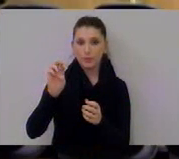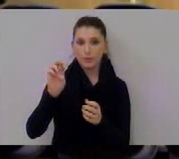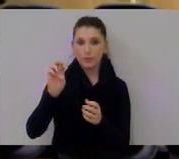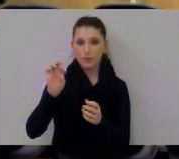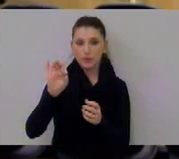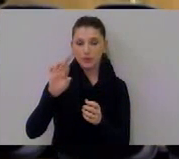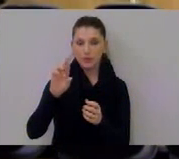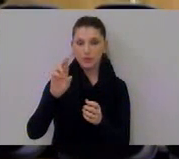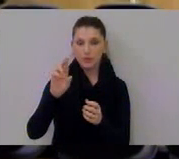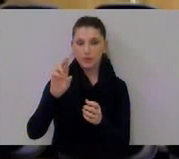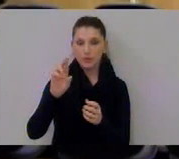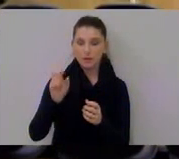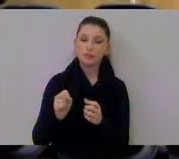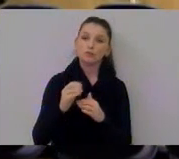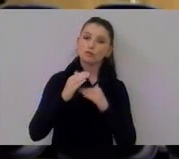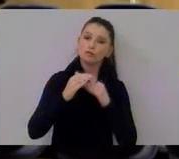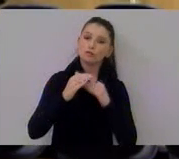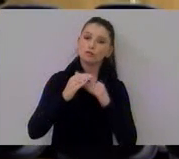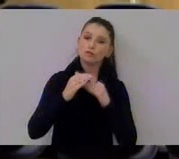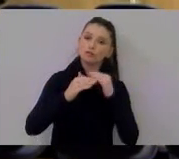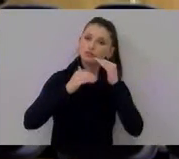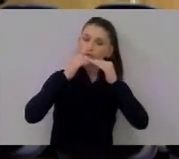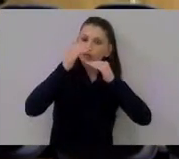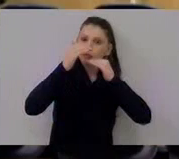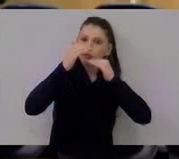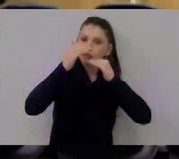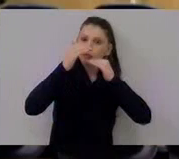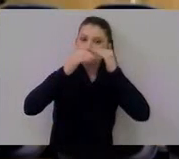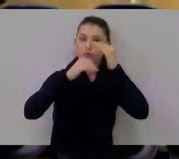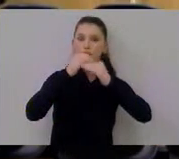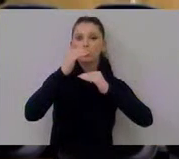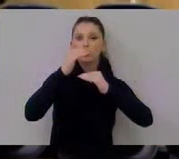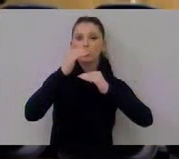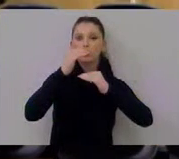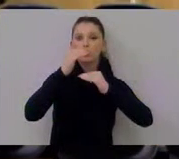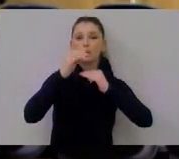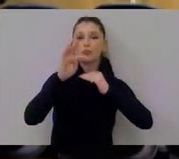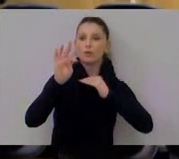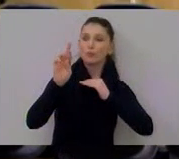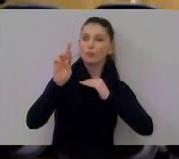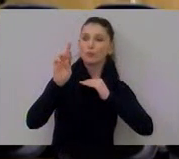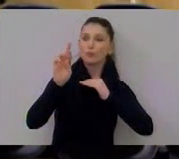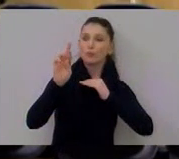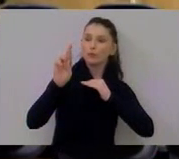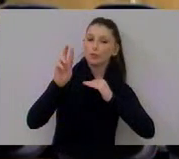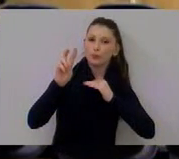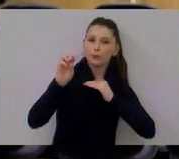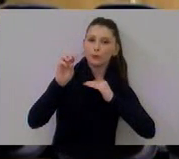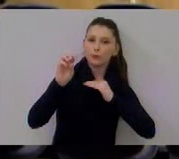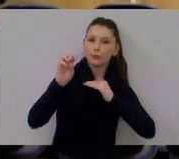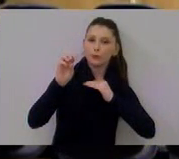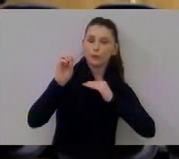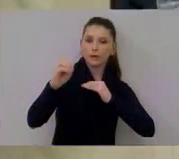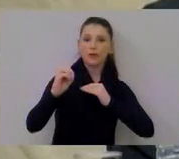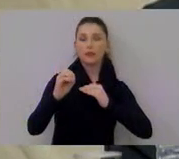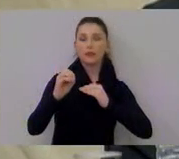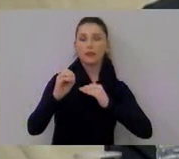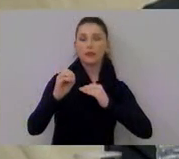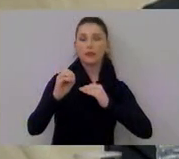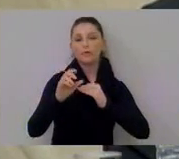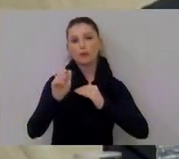construção de um trevo do tipo alemão na rua Leonardo